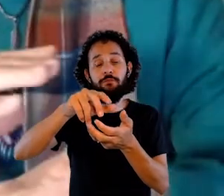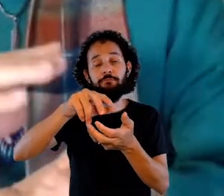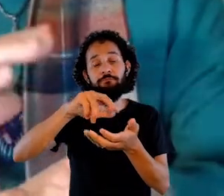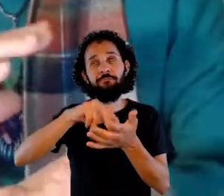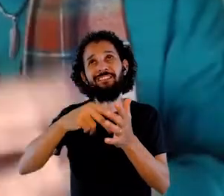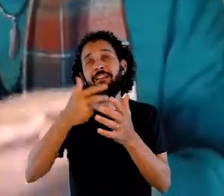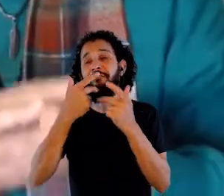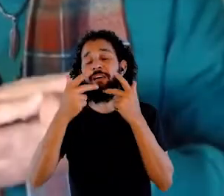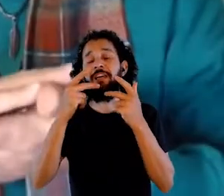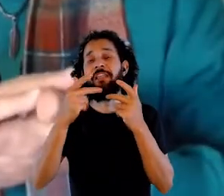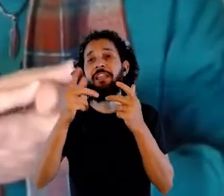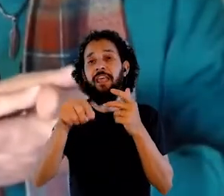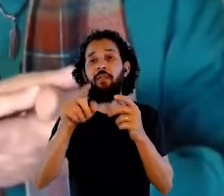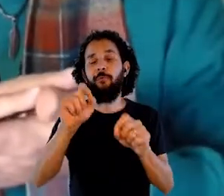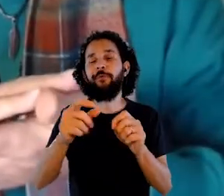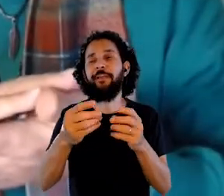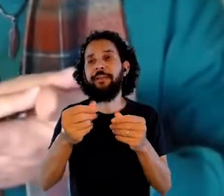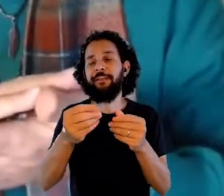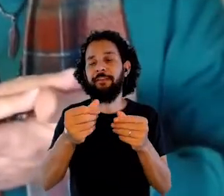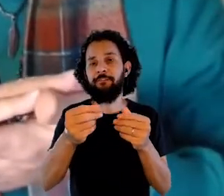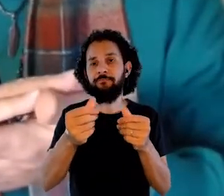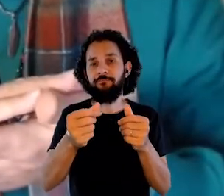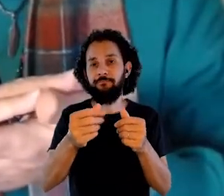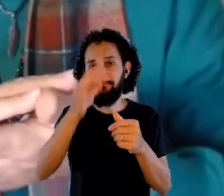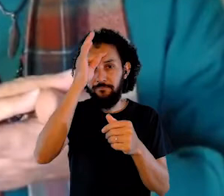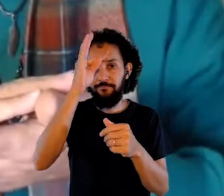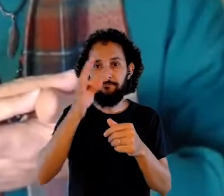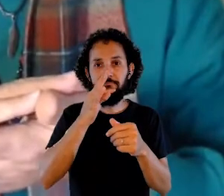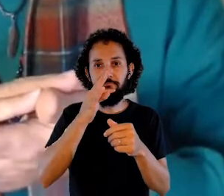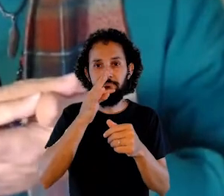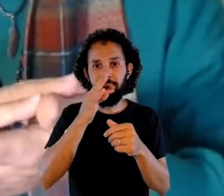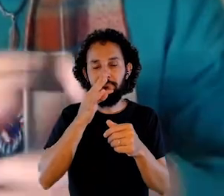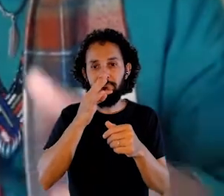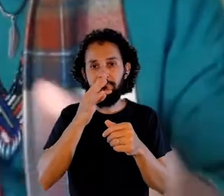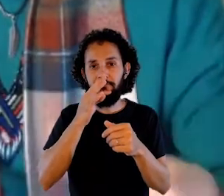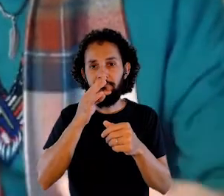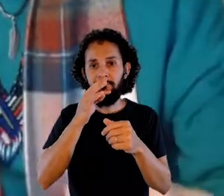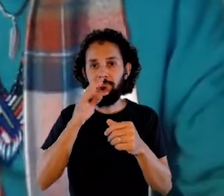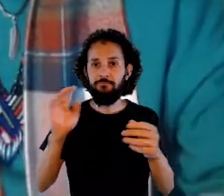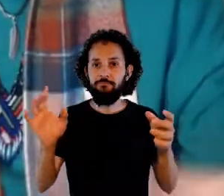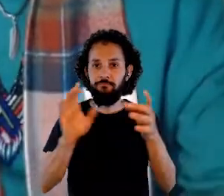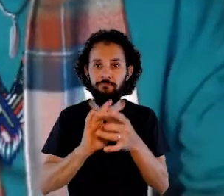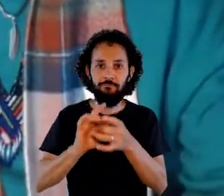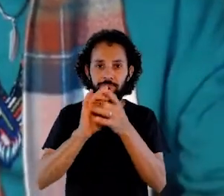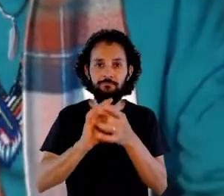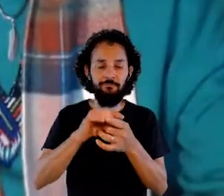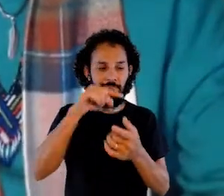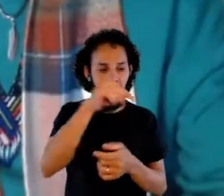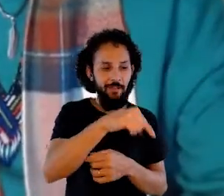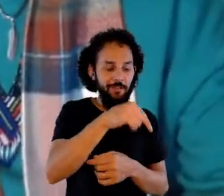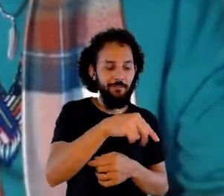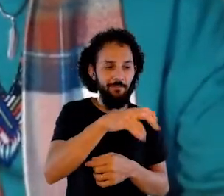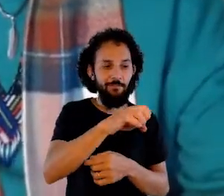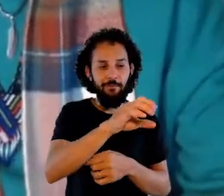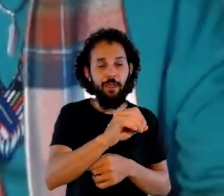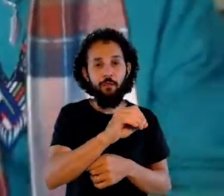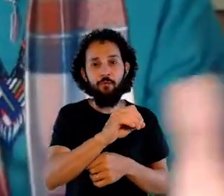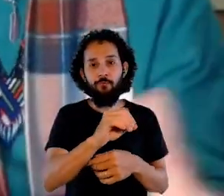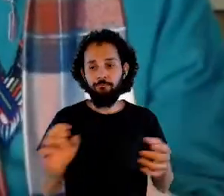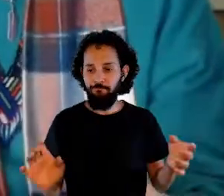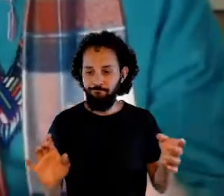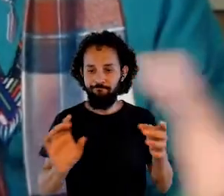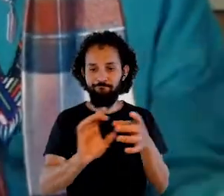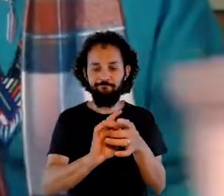que a tradição aperte as mãos do Neo, né? E que juntos possamos fazer um mundo melhor. Então, é isso,